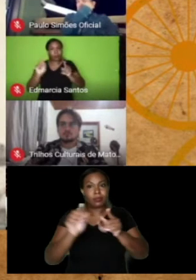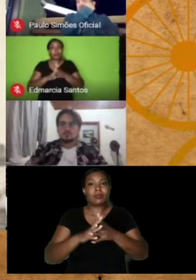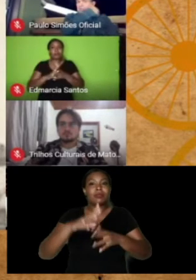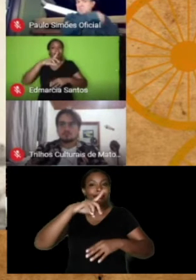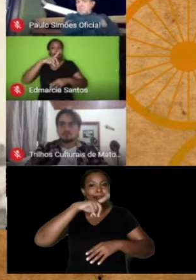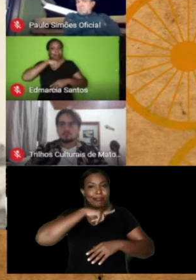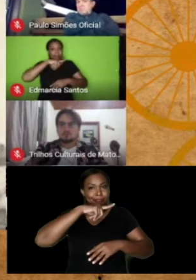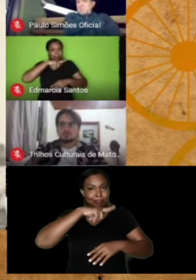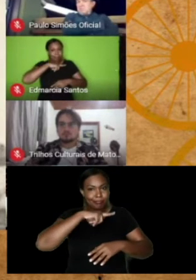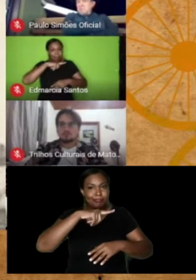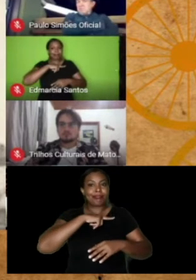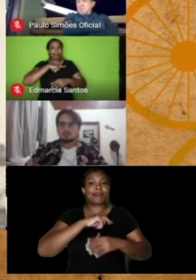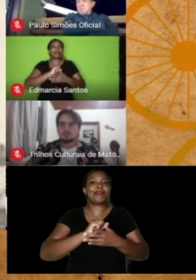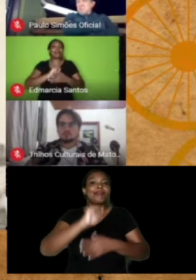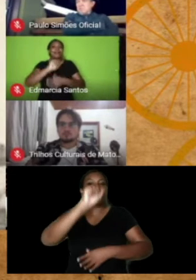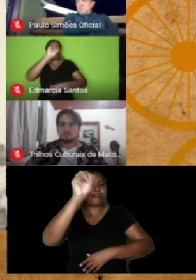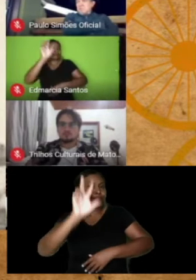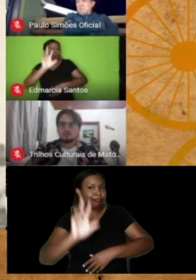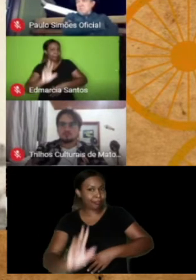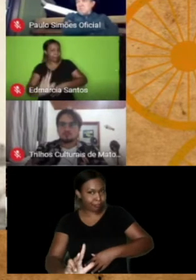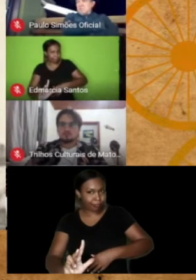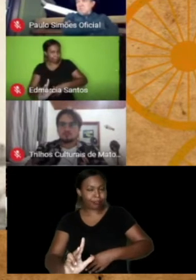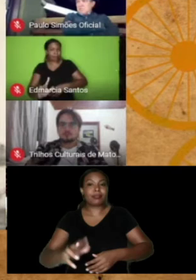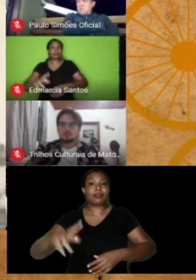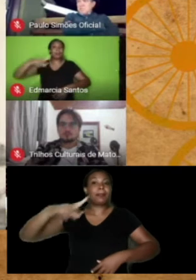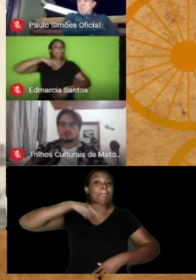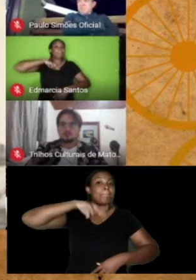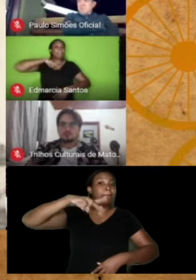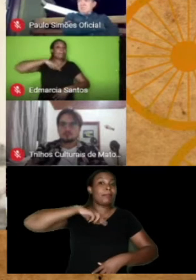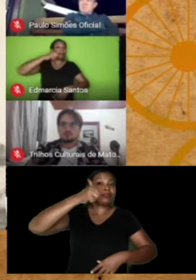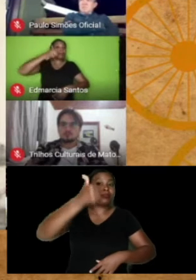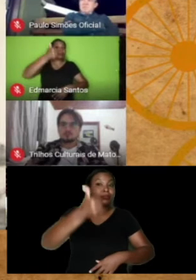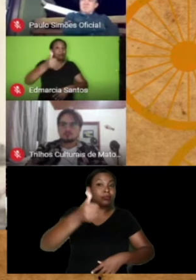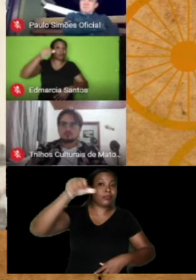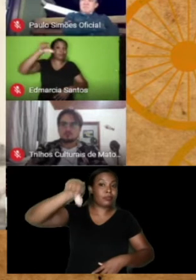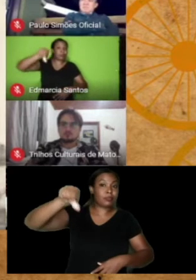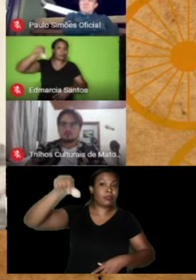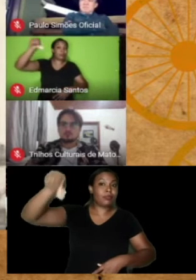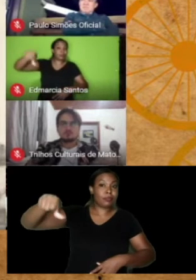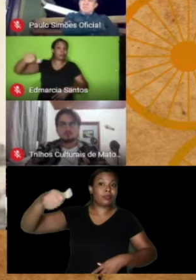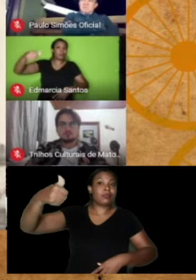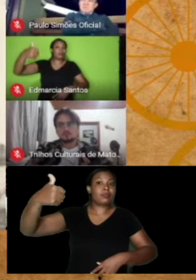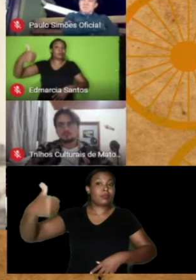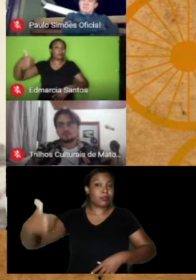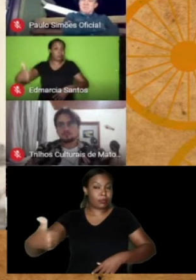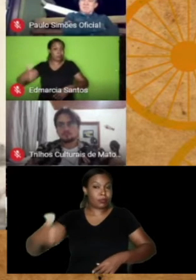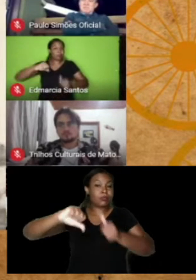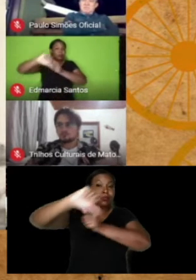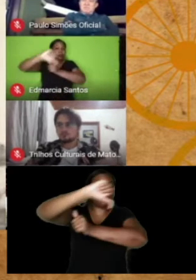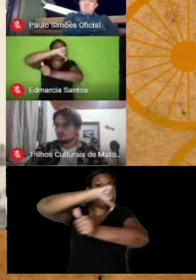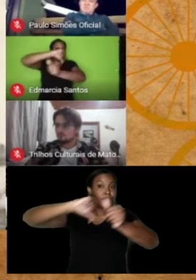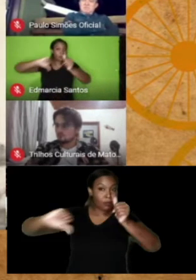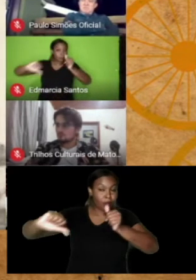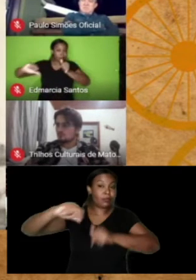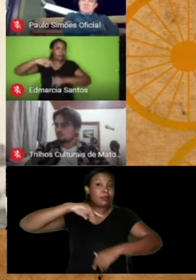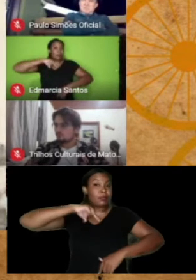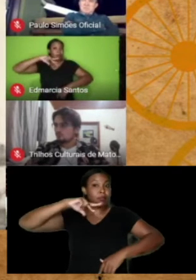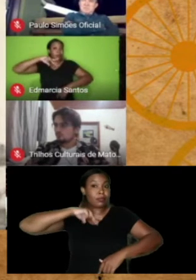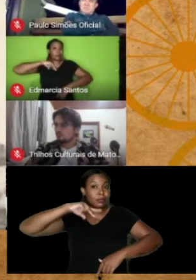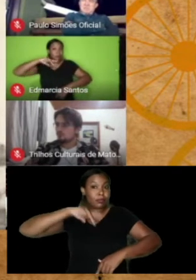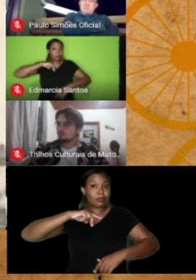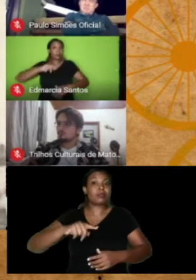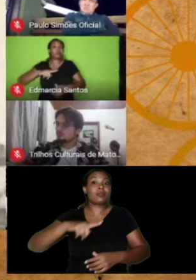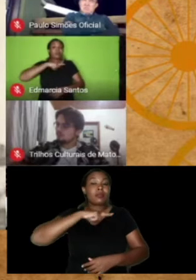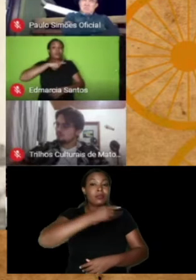golpe dado na Noroeste foi a sua privatização já em 1991. Vender a toque de caixa, e hoje nós vemos aí o governo